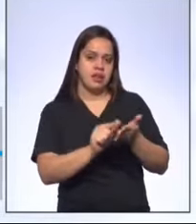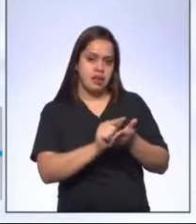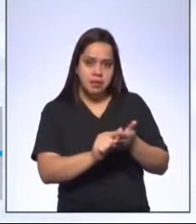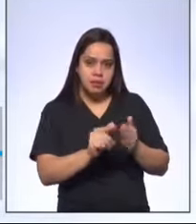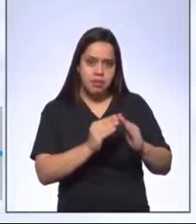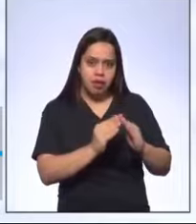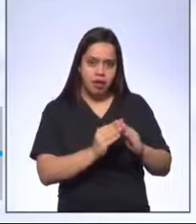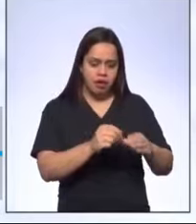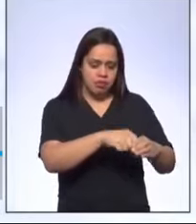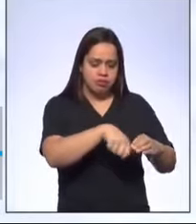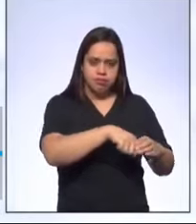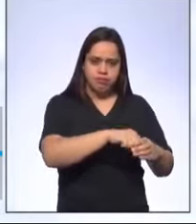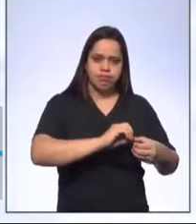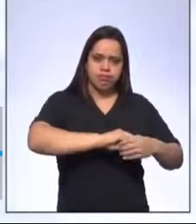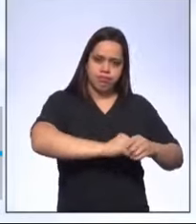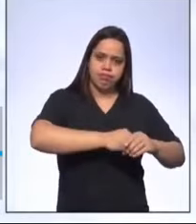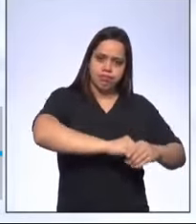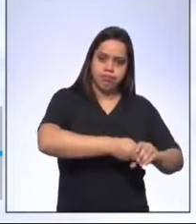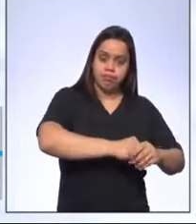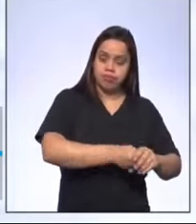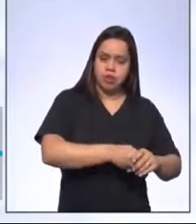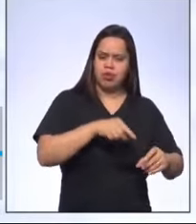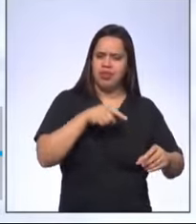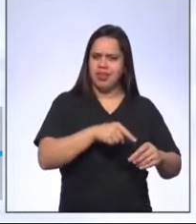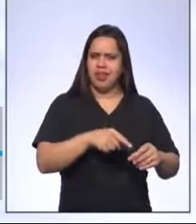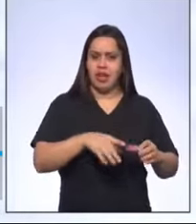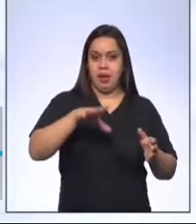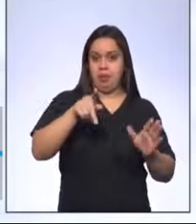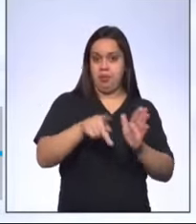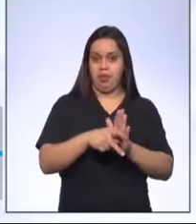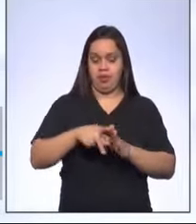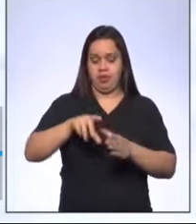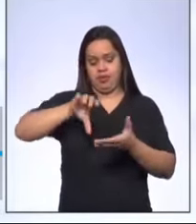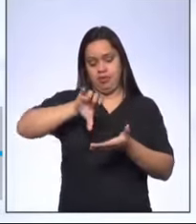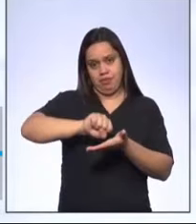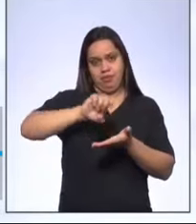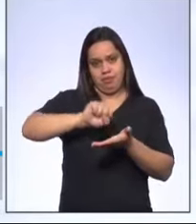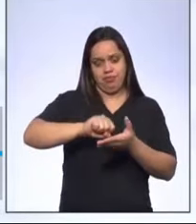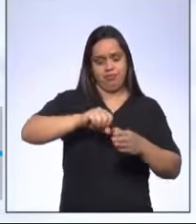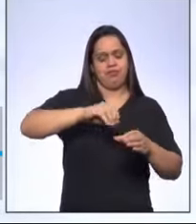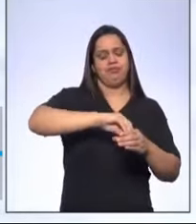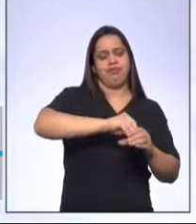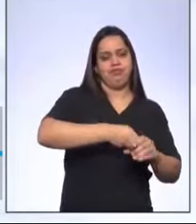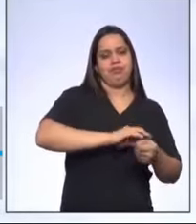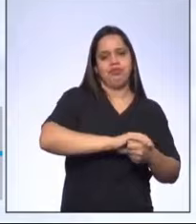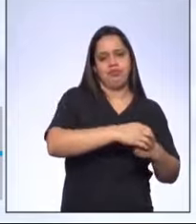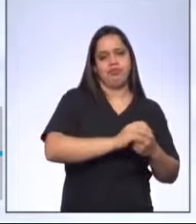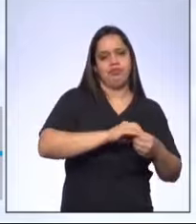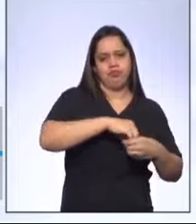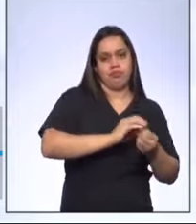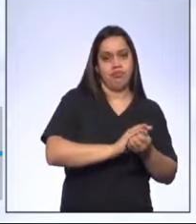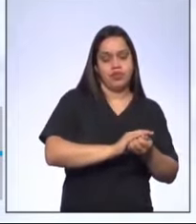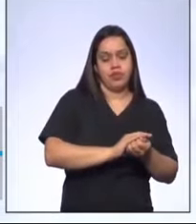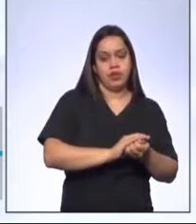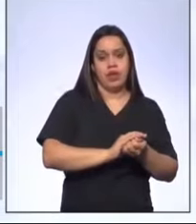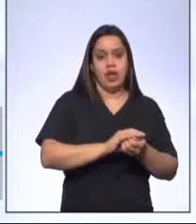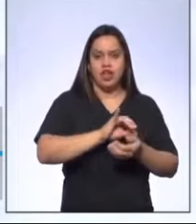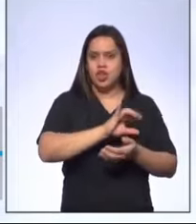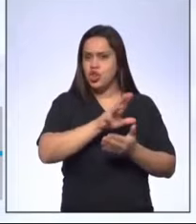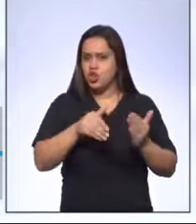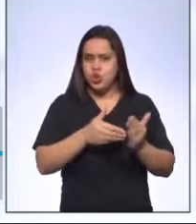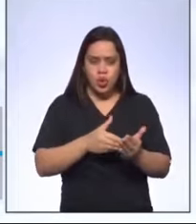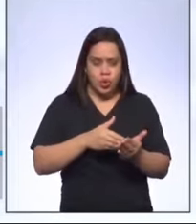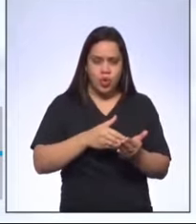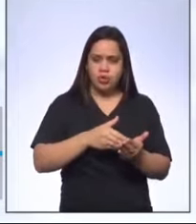louça? Detergente, gente, tá? Para quem não sabe, então vai lá, ajuda a mãe, você vai ver. Você joga um pouquinho de detergente, nossa, na hora a gordura começa a